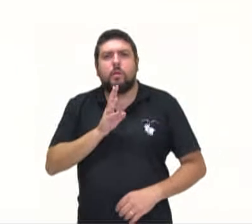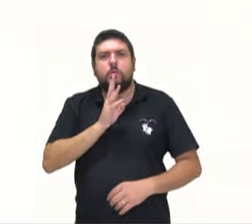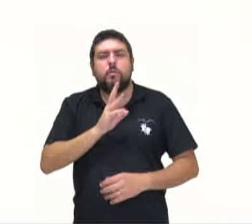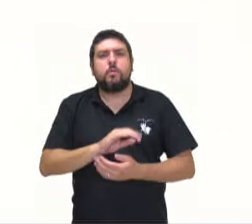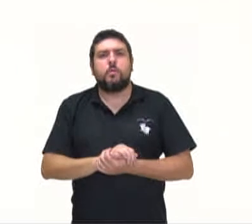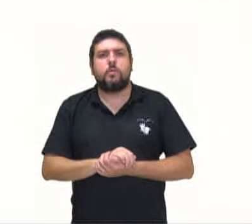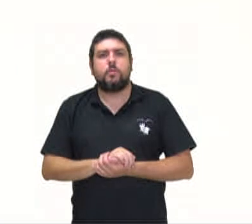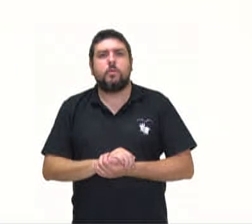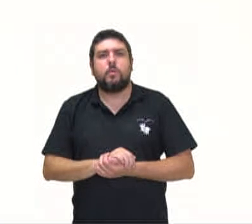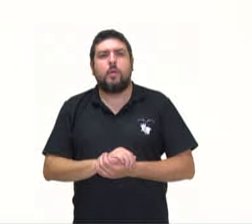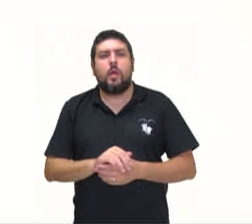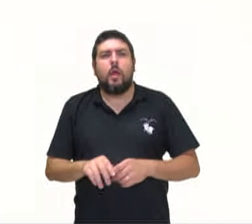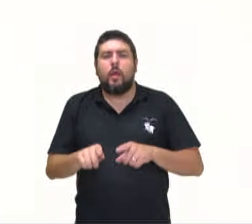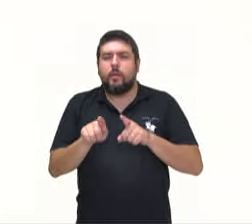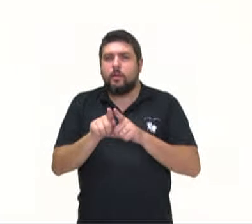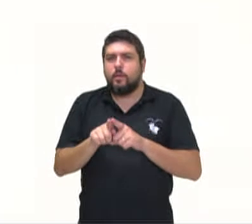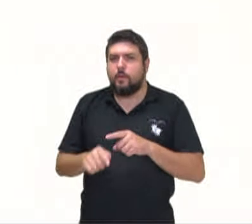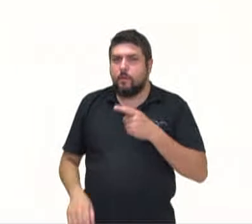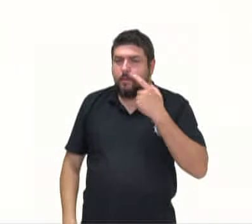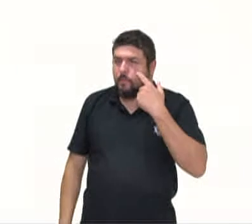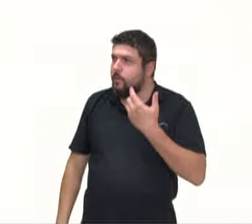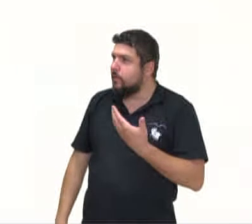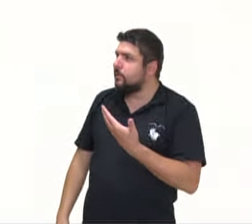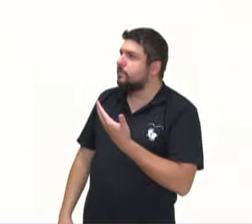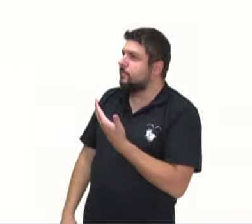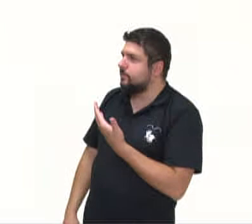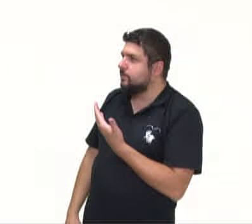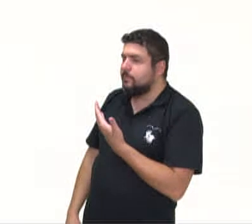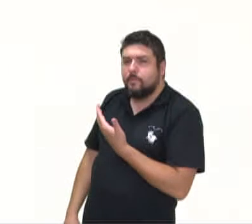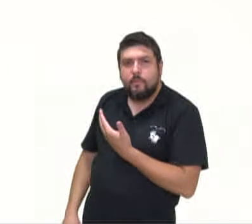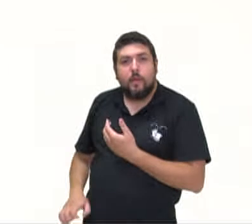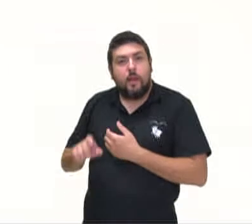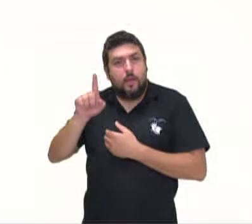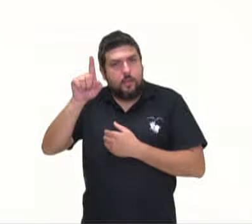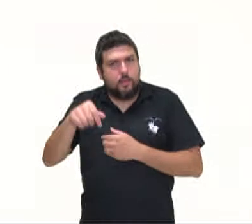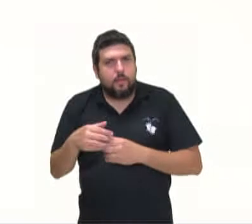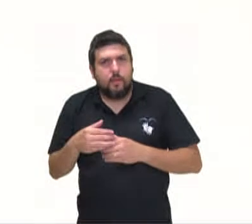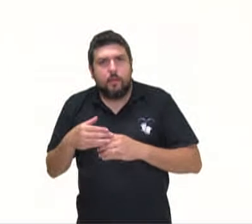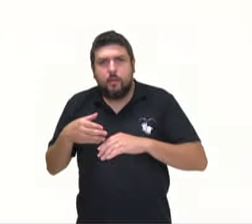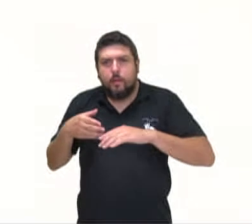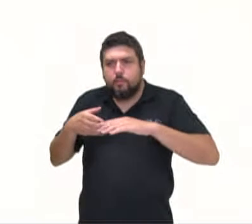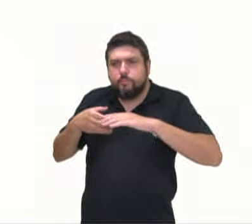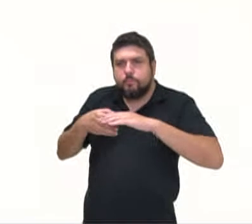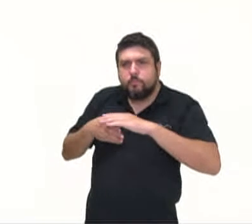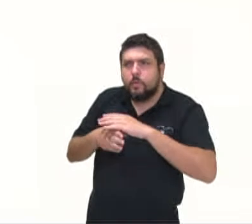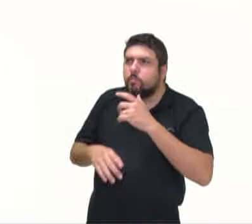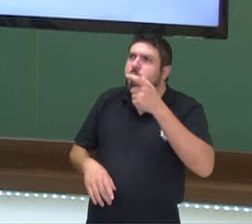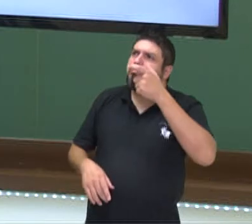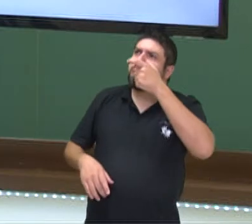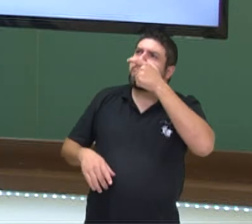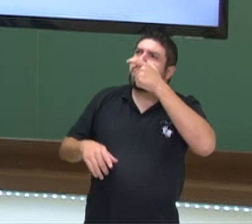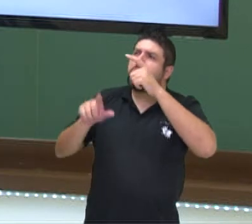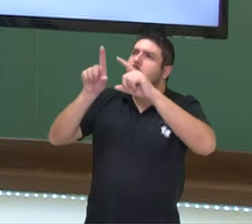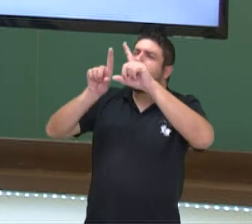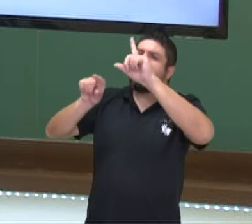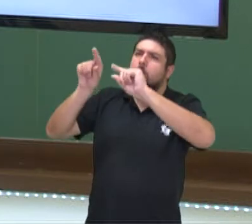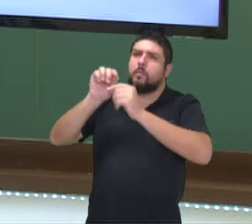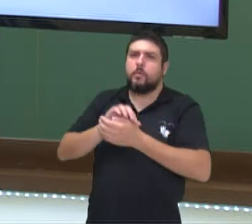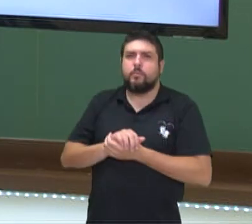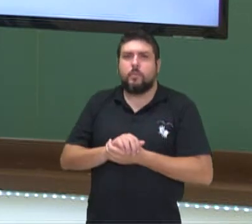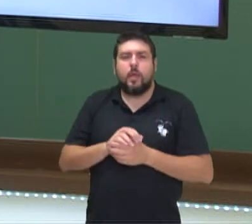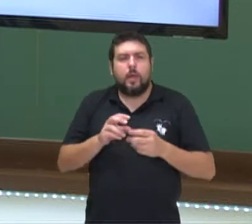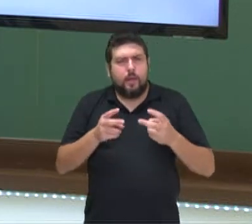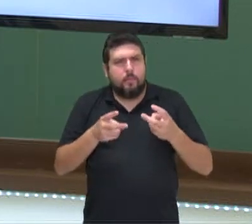também servia como um observatório astronômico pelos maias, né? Então vejam essas construções em meio às florestas,